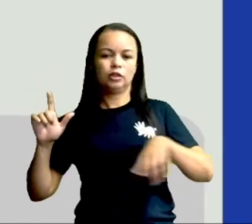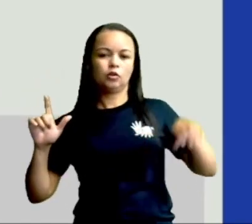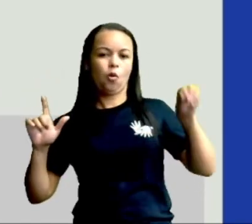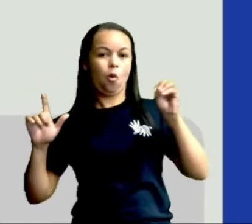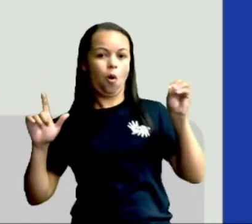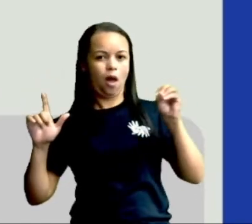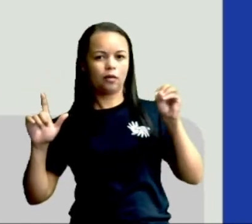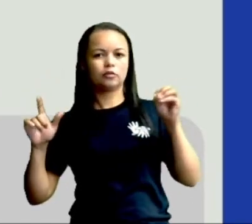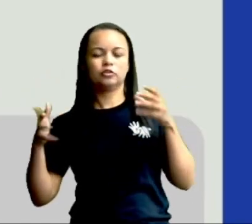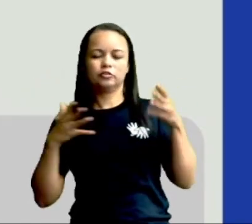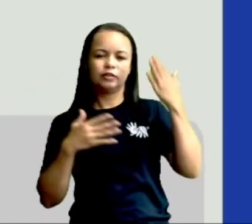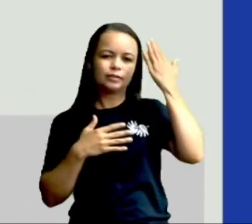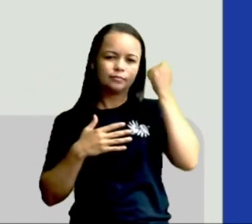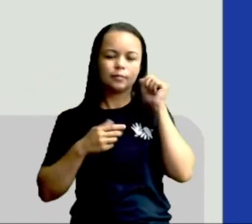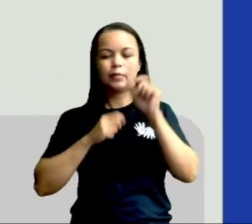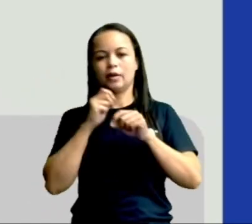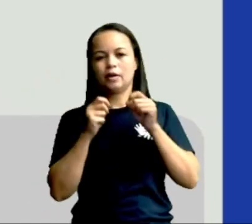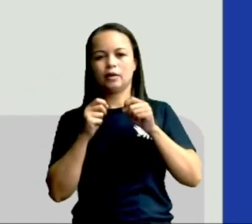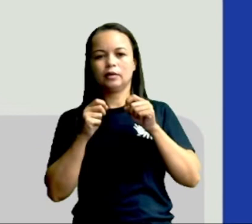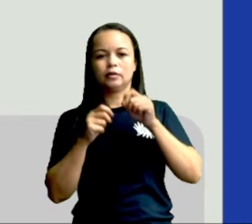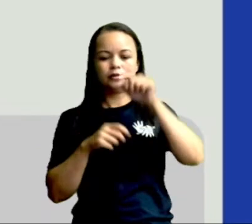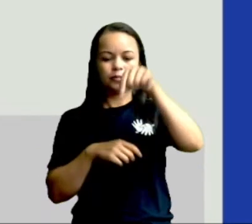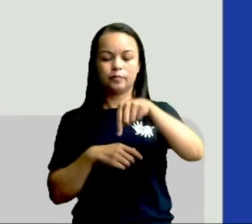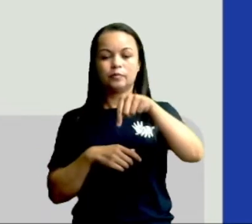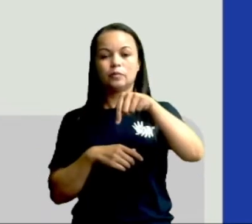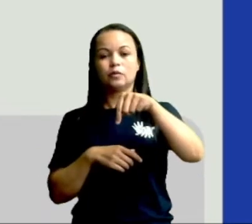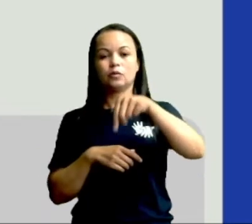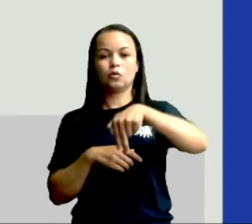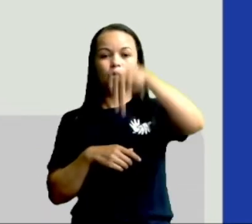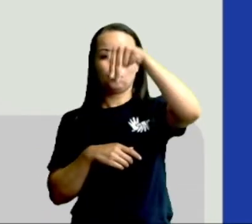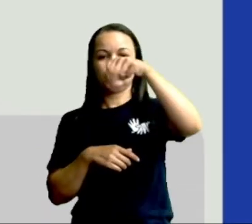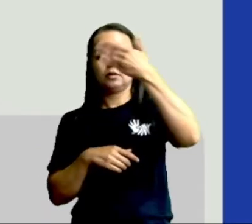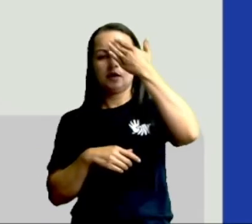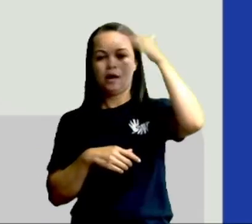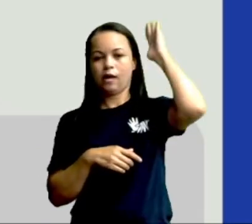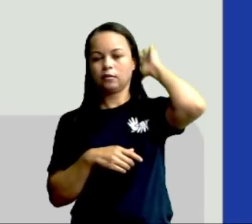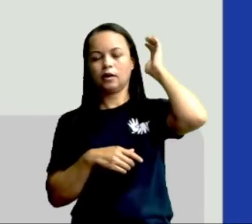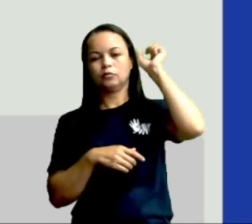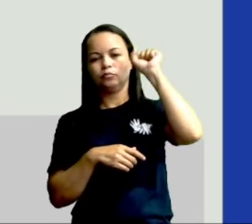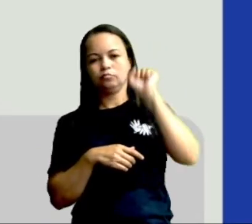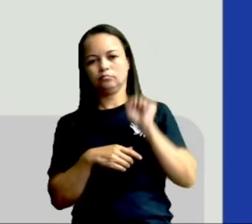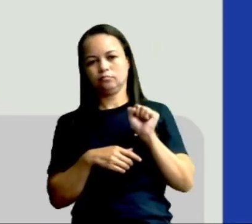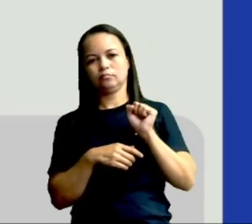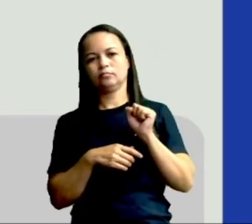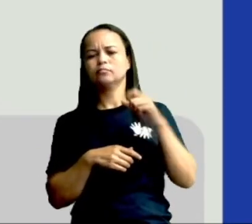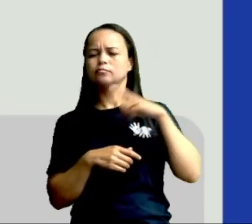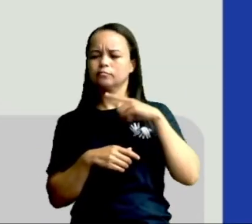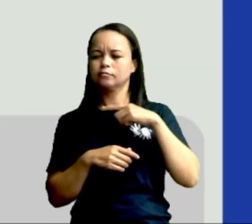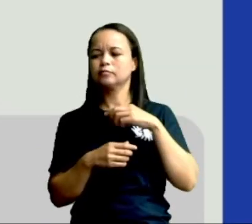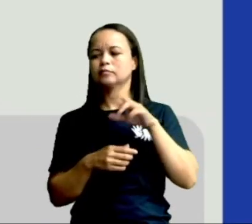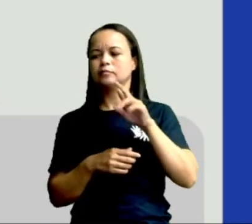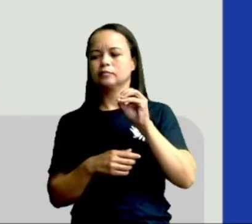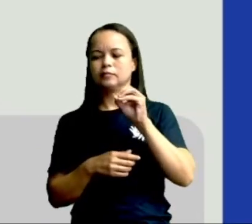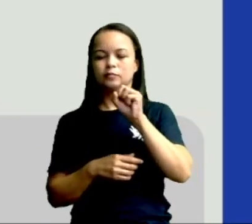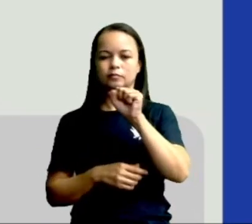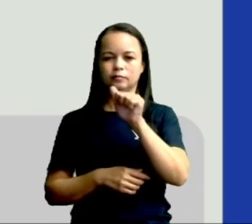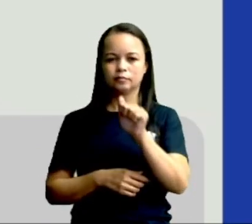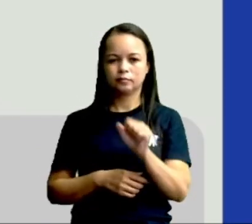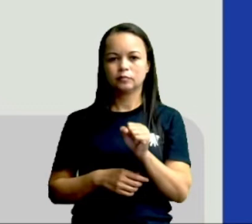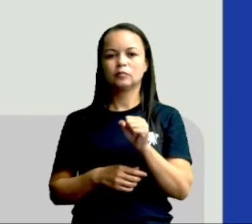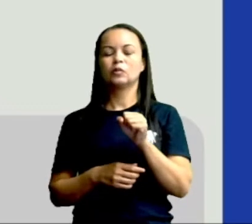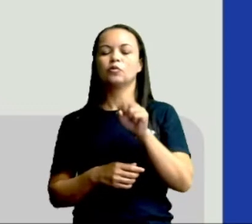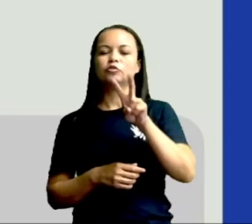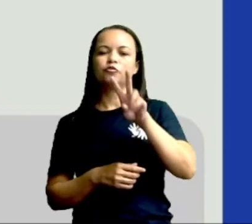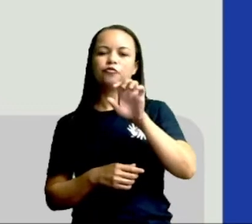para o oeste, e a gente vai saber que a nossa frente é o norte e atrás o sul. E temos aí a rosa dos ventos, né, que além